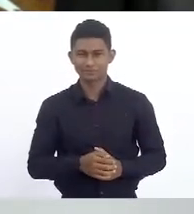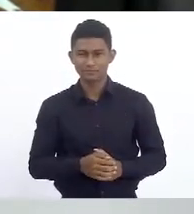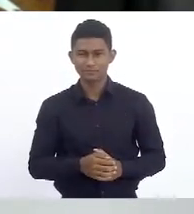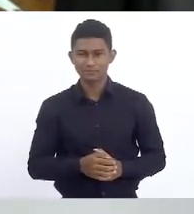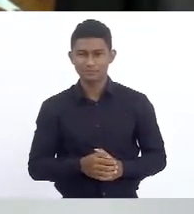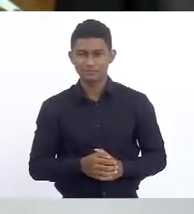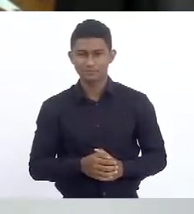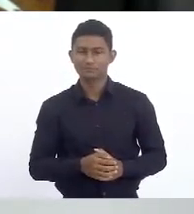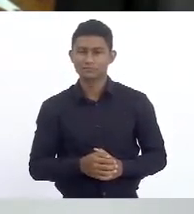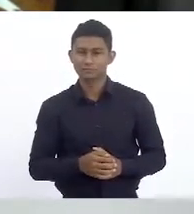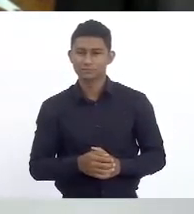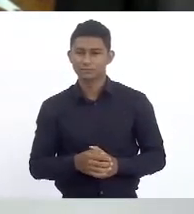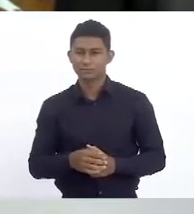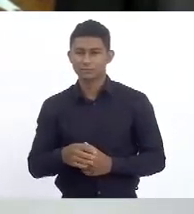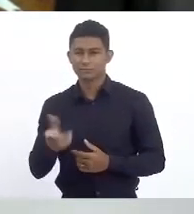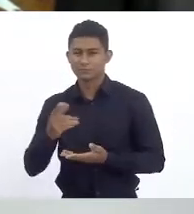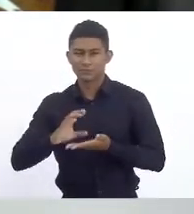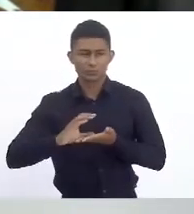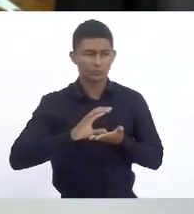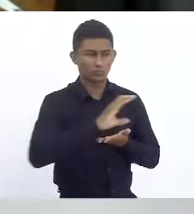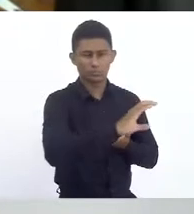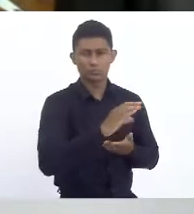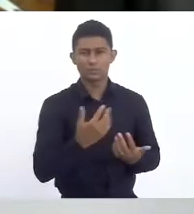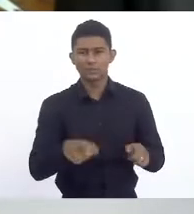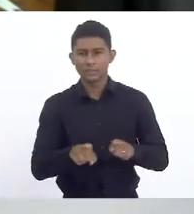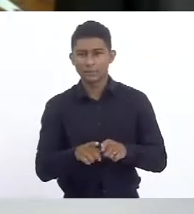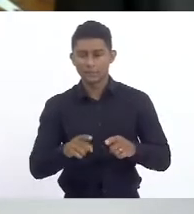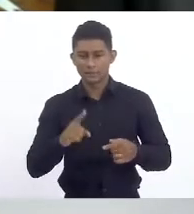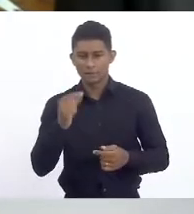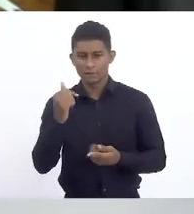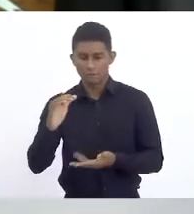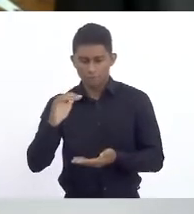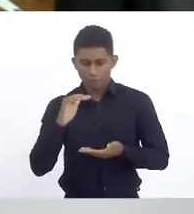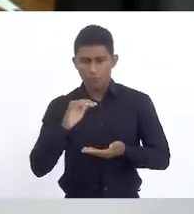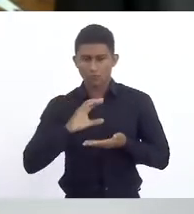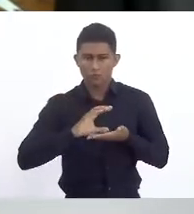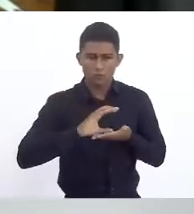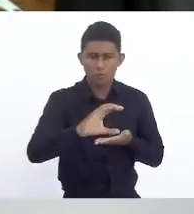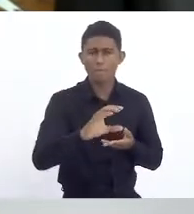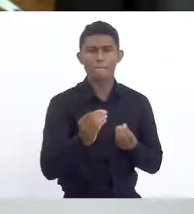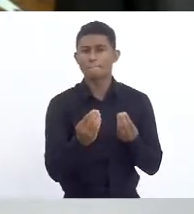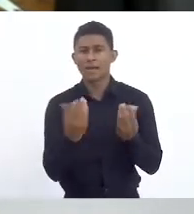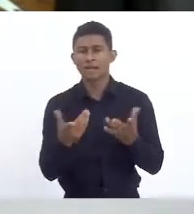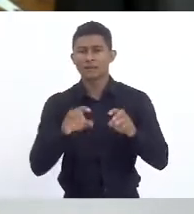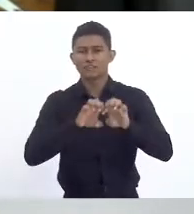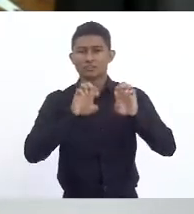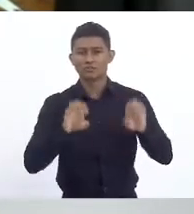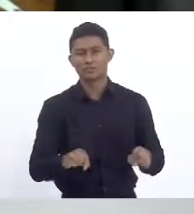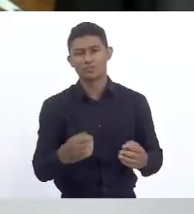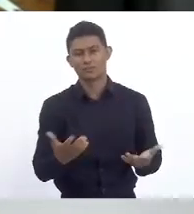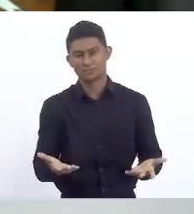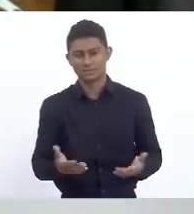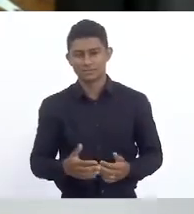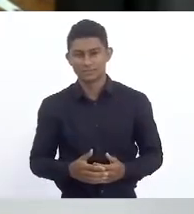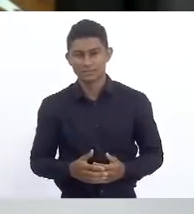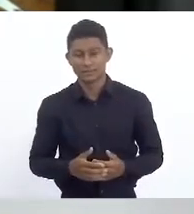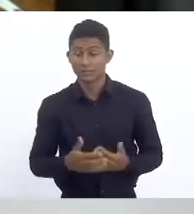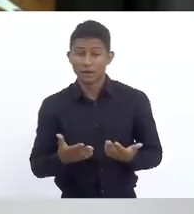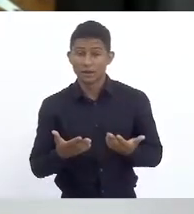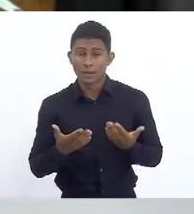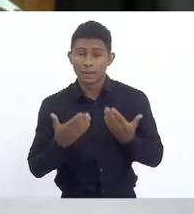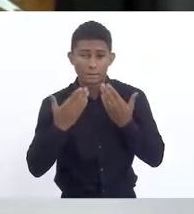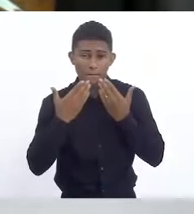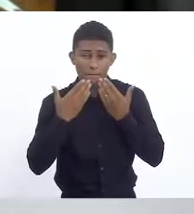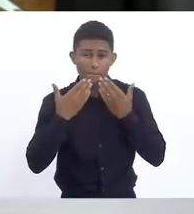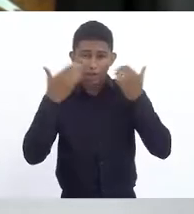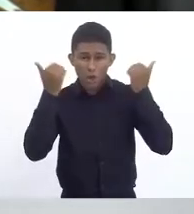vir para esse fundo, e um fundo de investimentos em infraestrutura para melhorar não só a estrutura produtiva, para ter